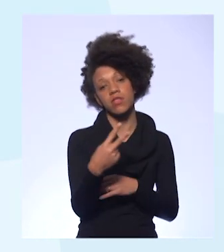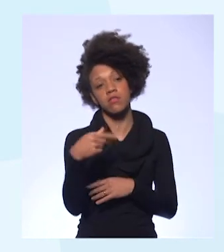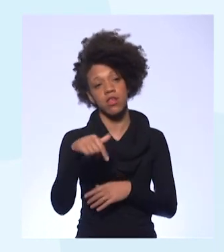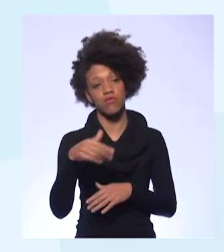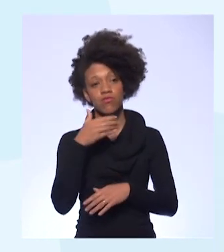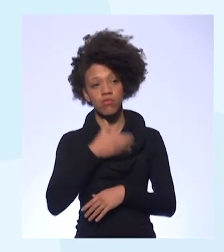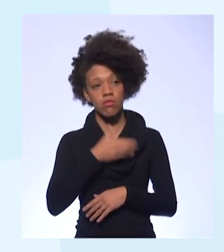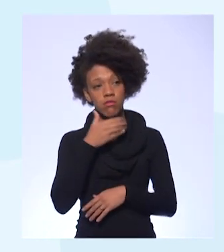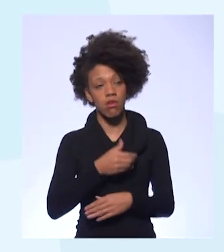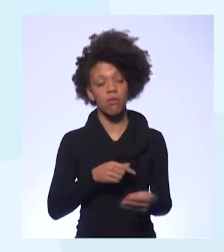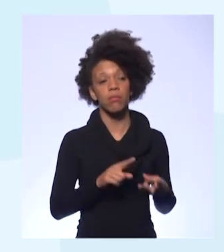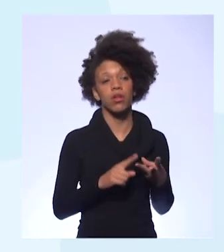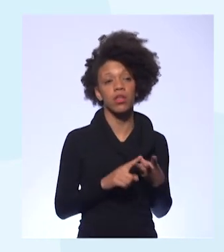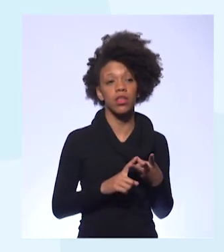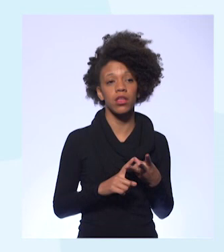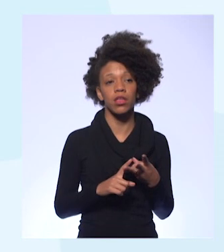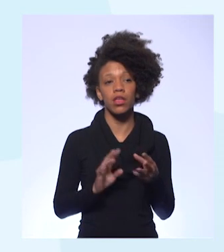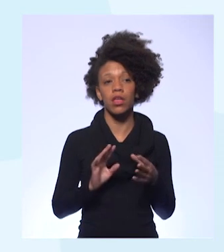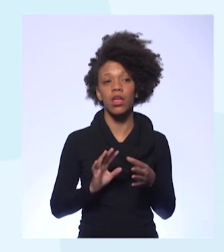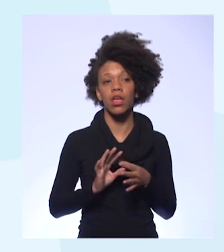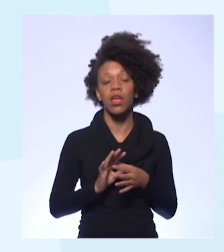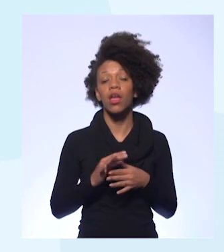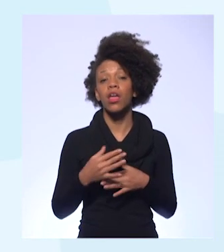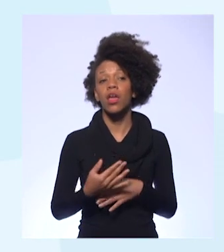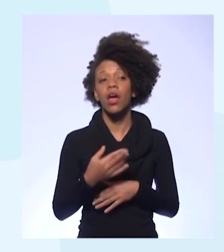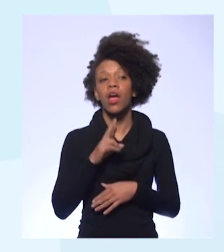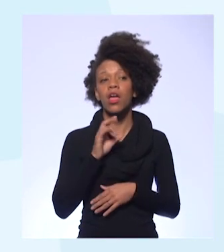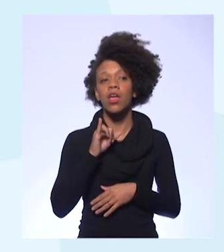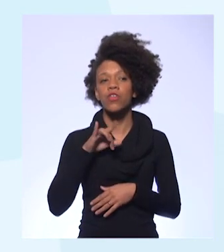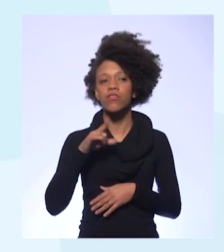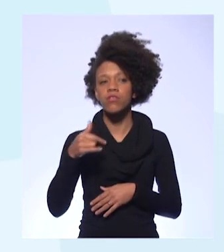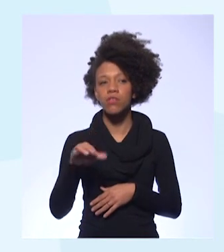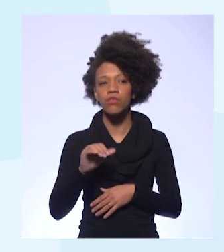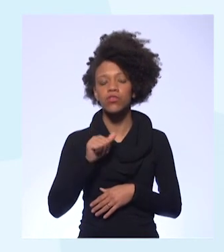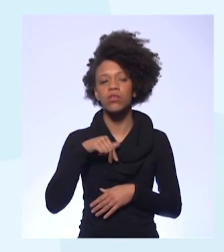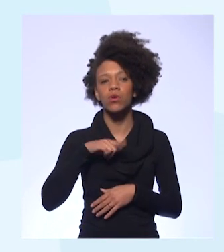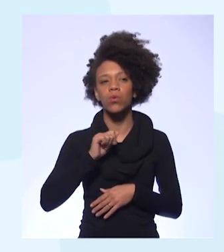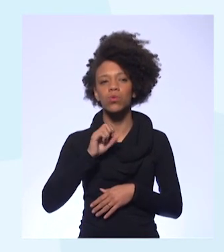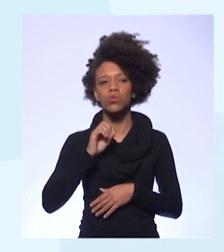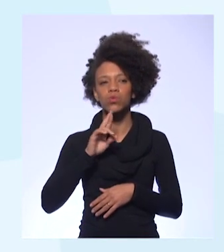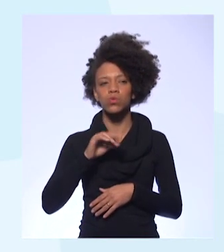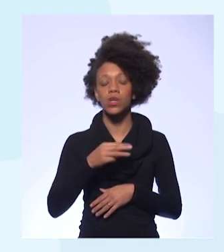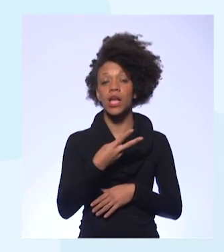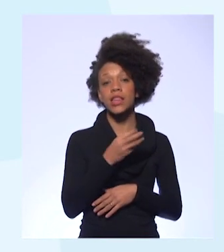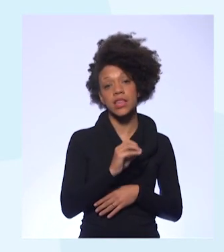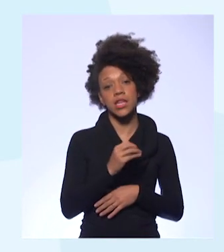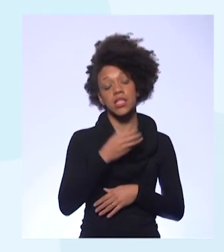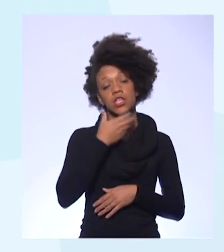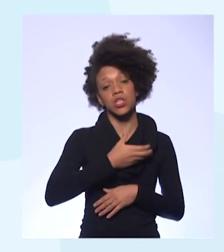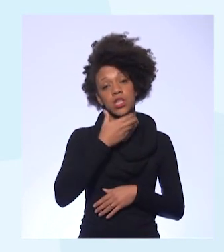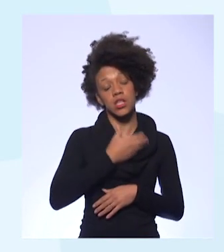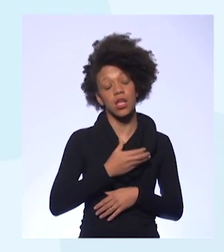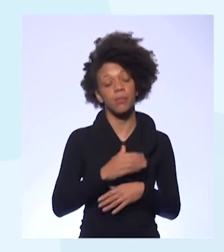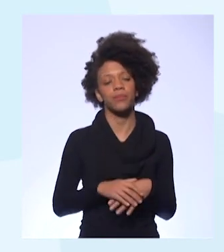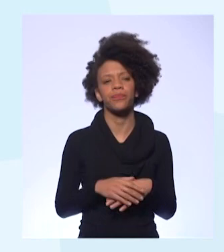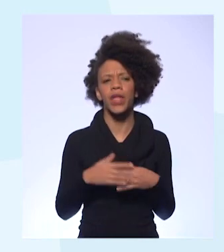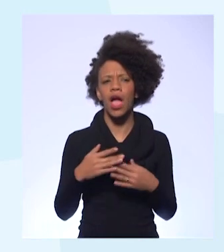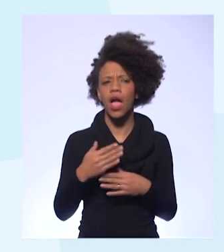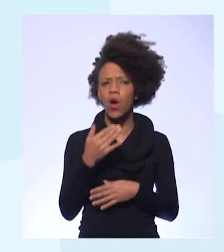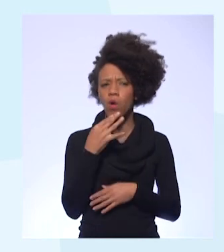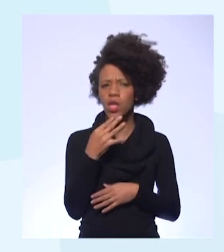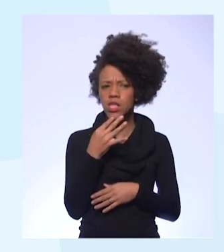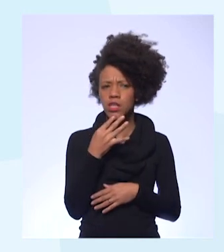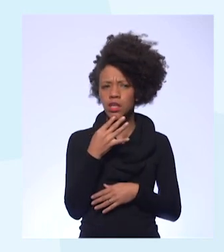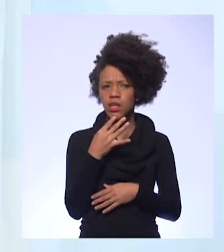Dezembro e rendição de Angustura e trinta de dezembro a dezembrada ela ficou conhecida como um